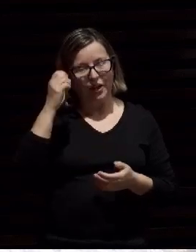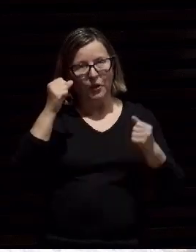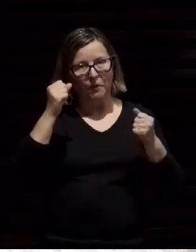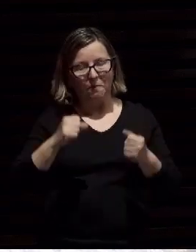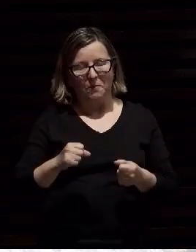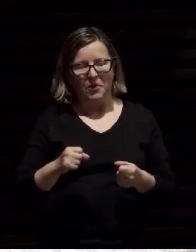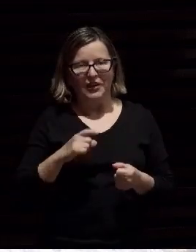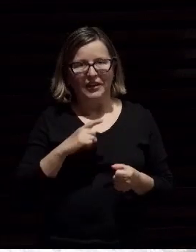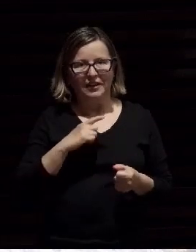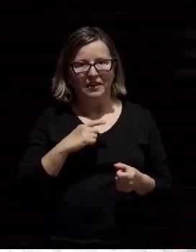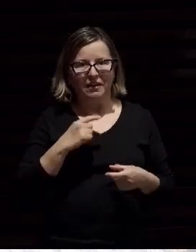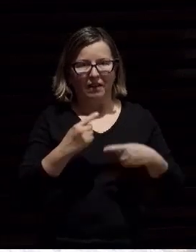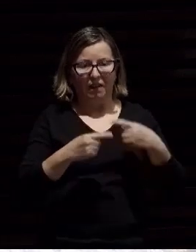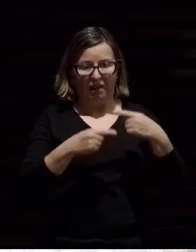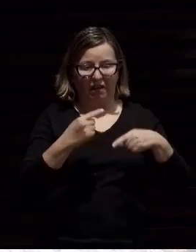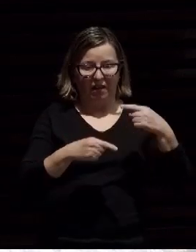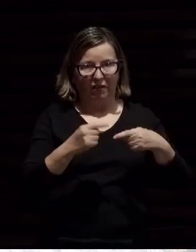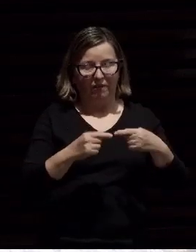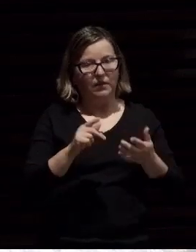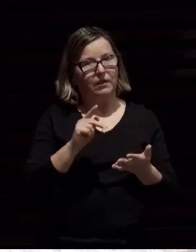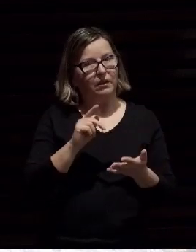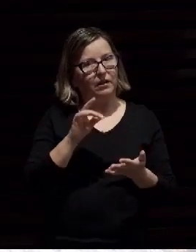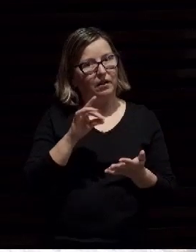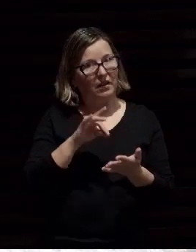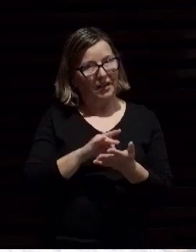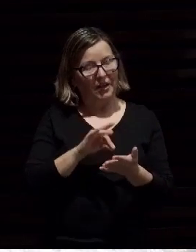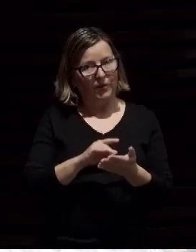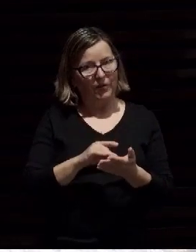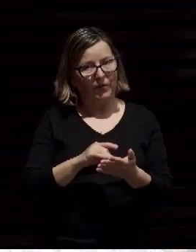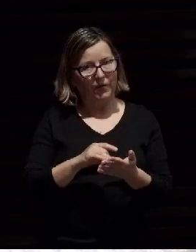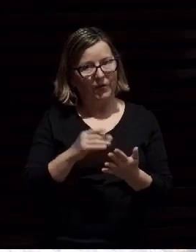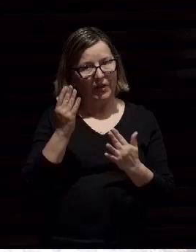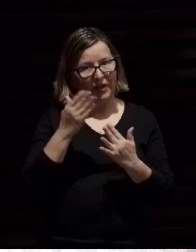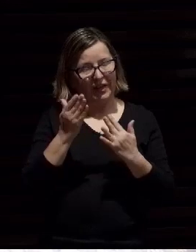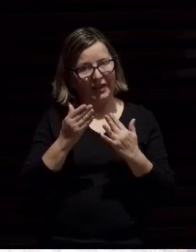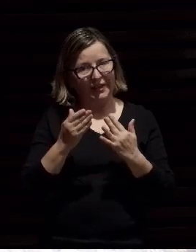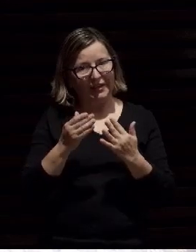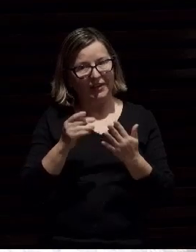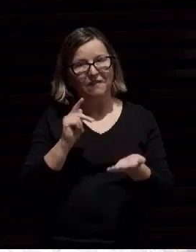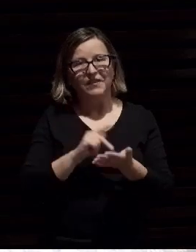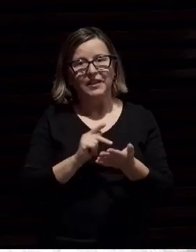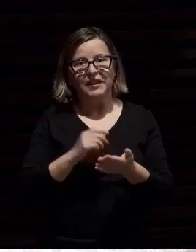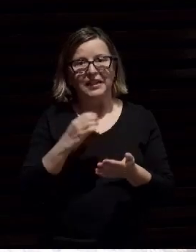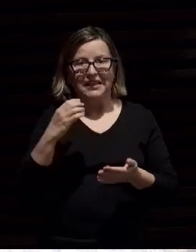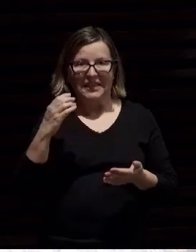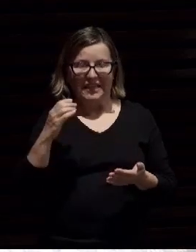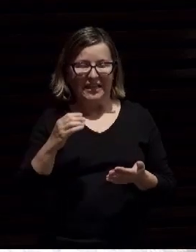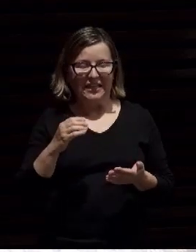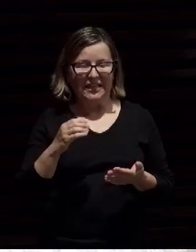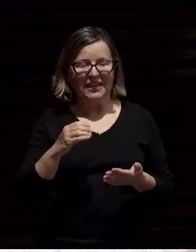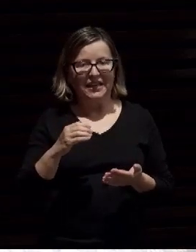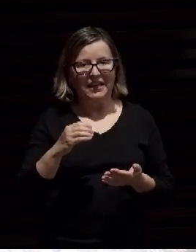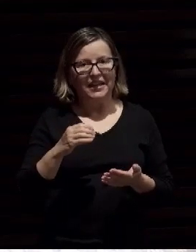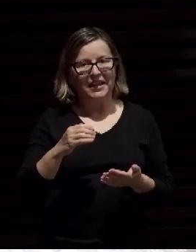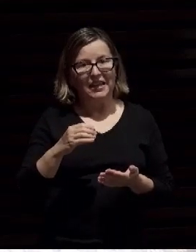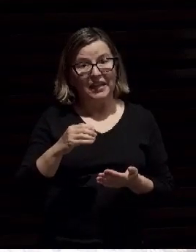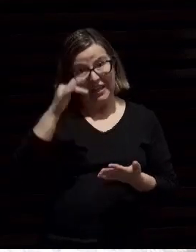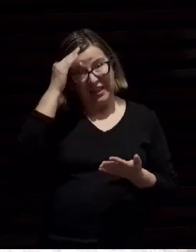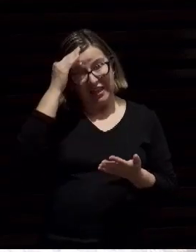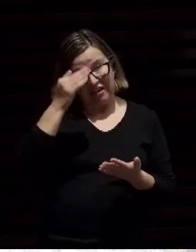conflito real entre a verdadeira ciência e a fé, deve ser